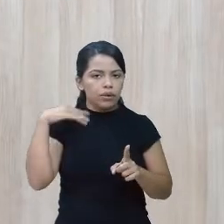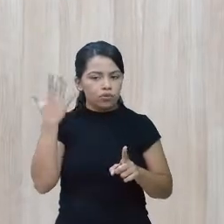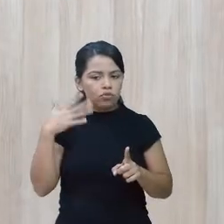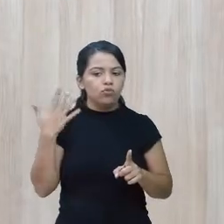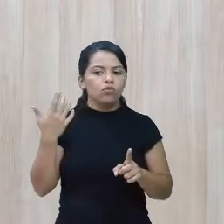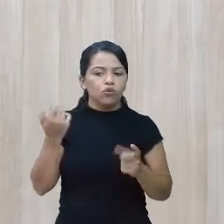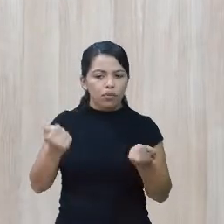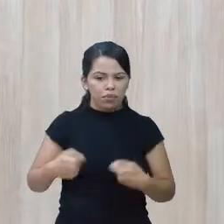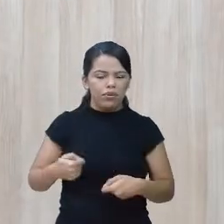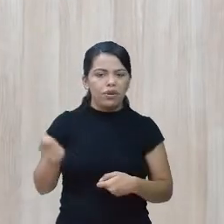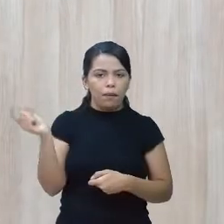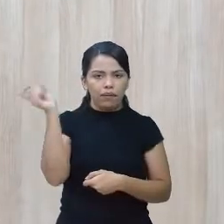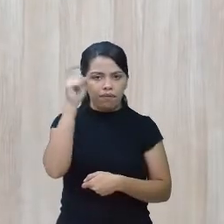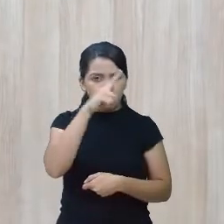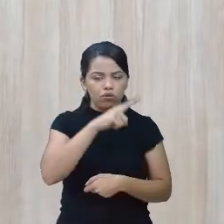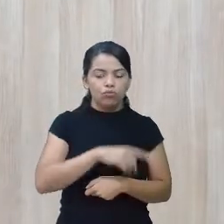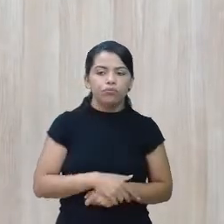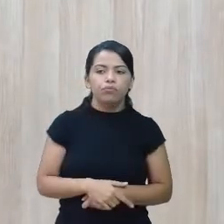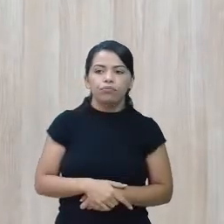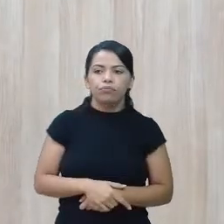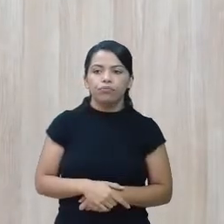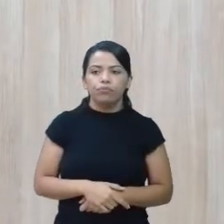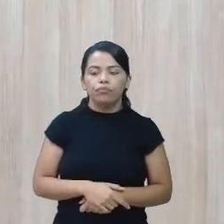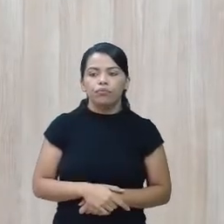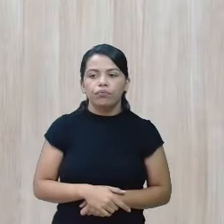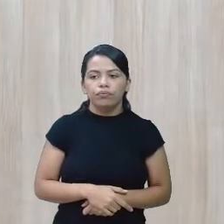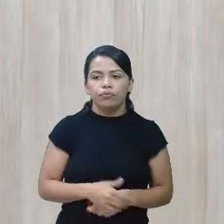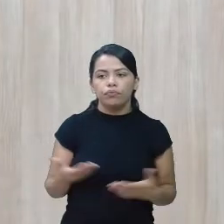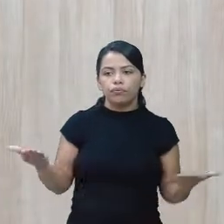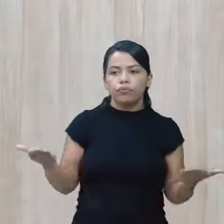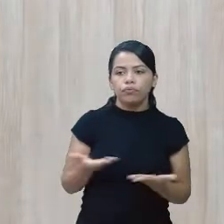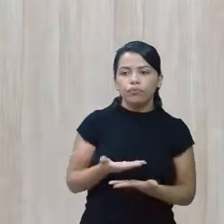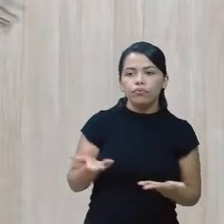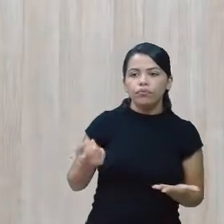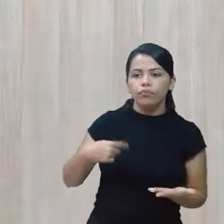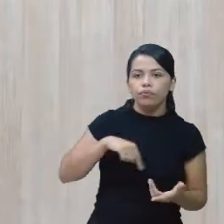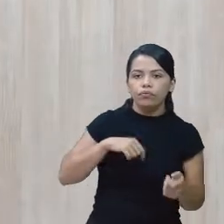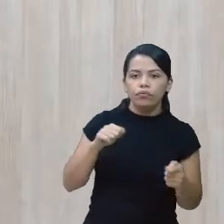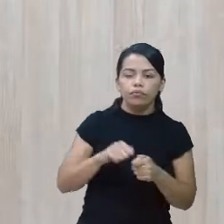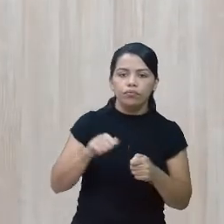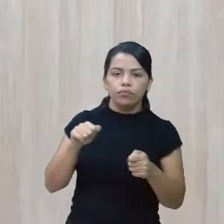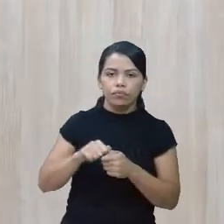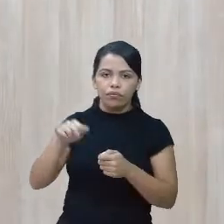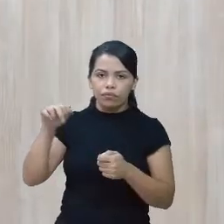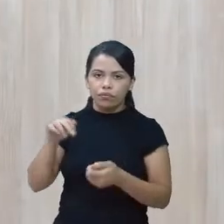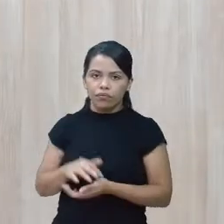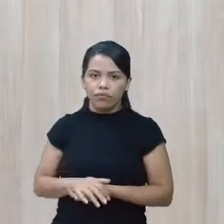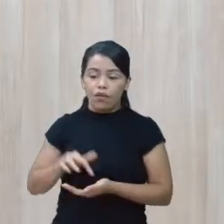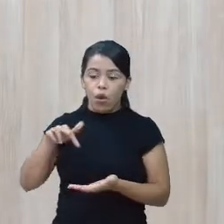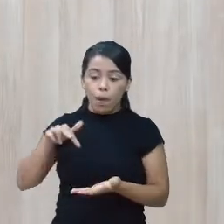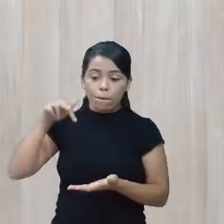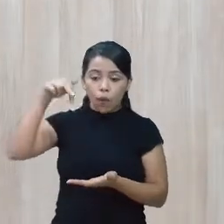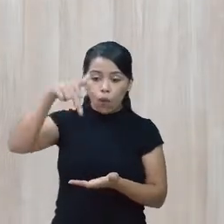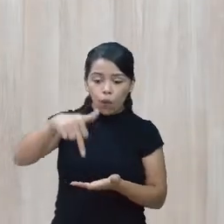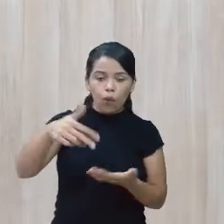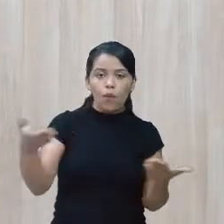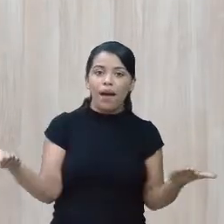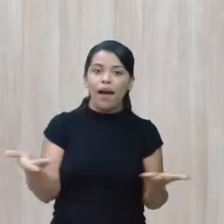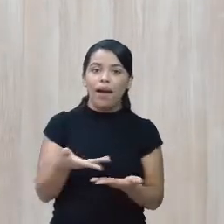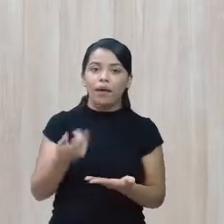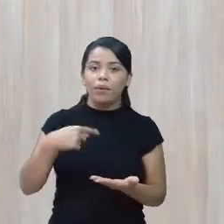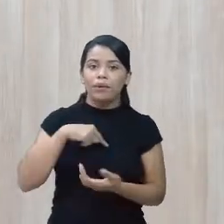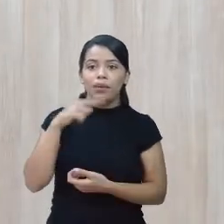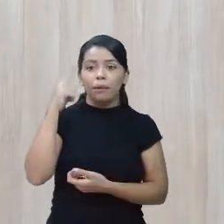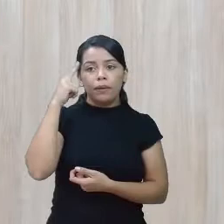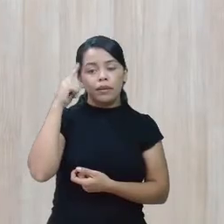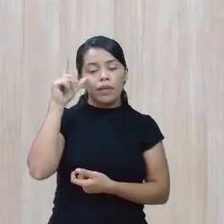pouco mais. Bora lá. Agora, a gente vai fazer um salto, vamos dar um pulo para a gente pensar